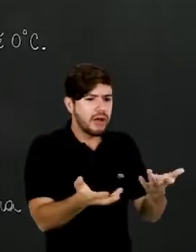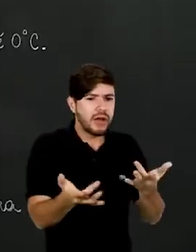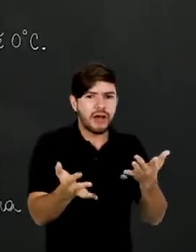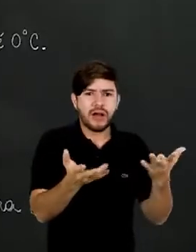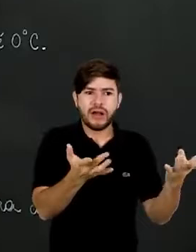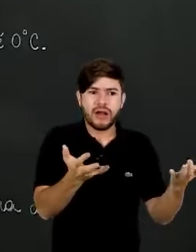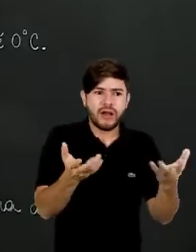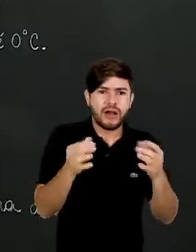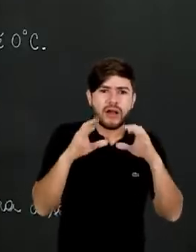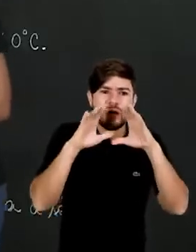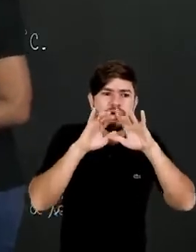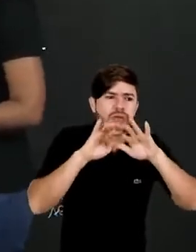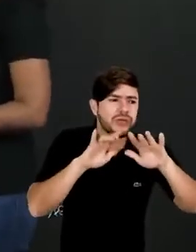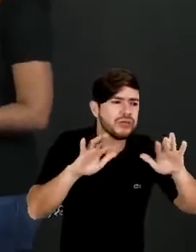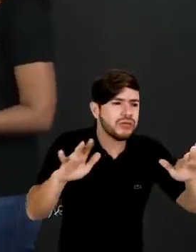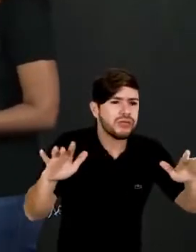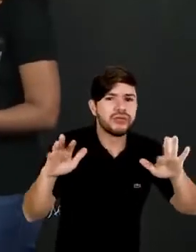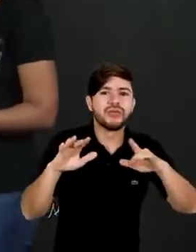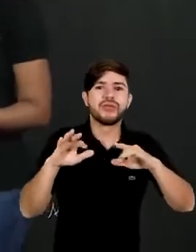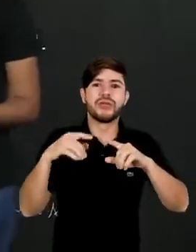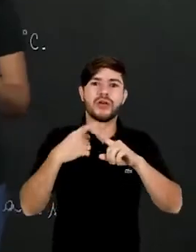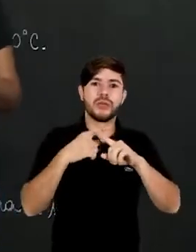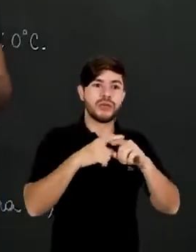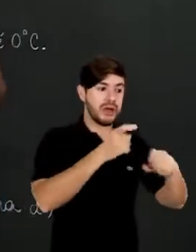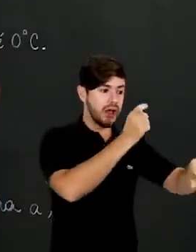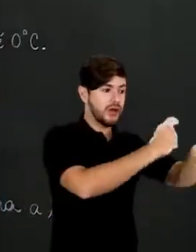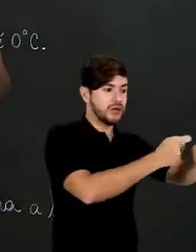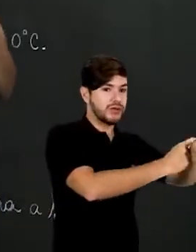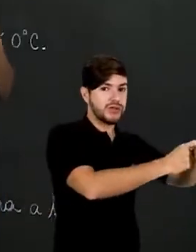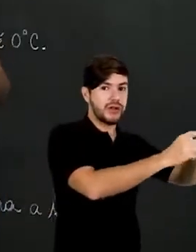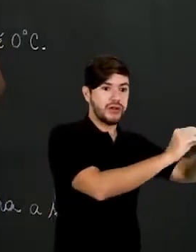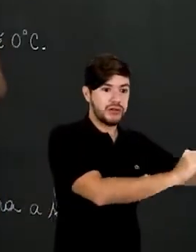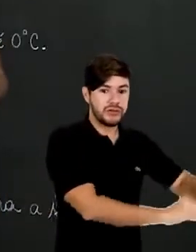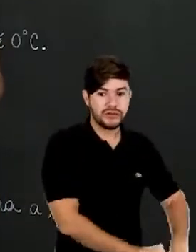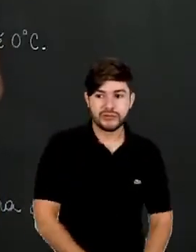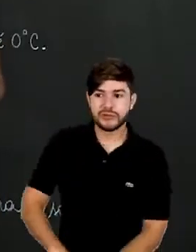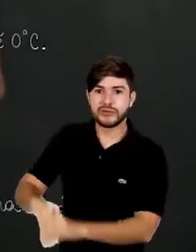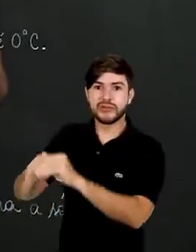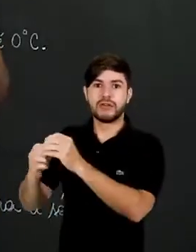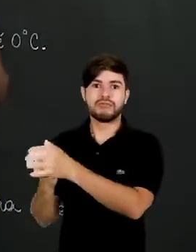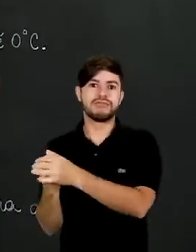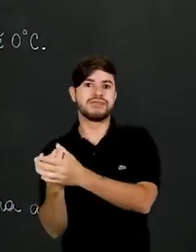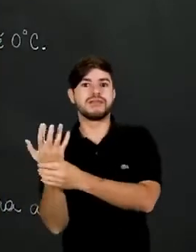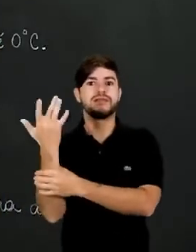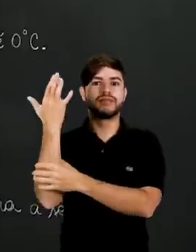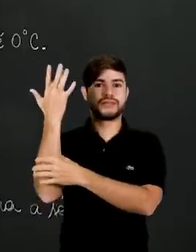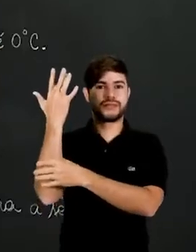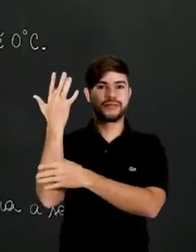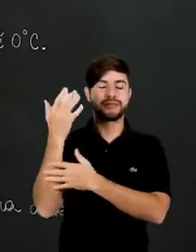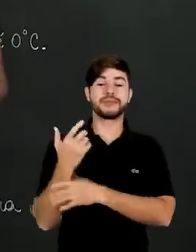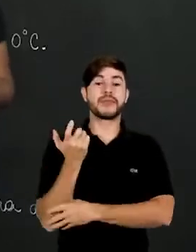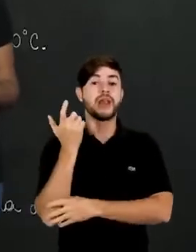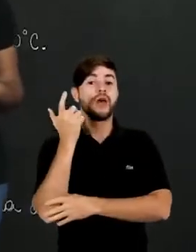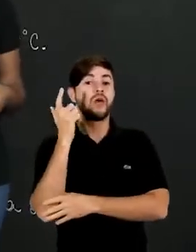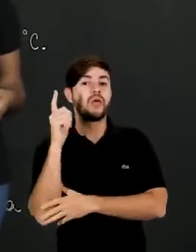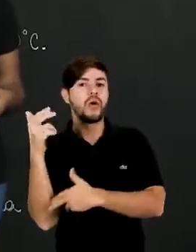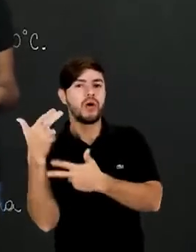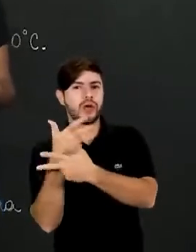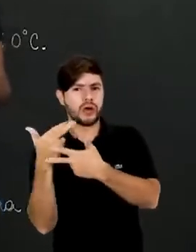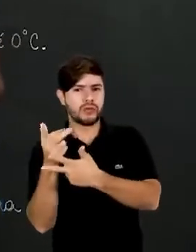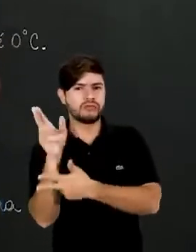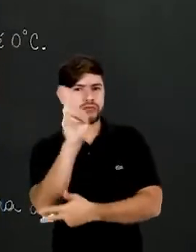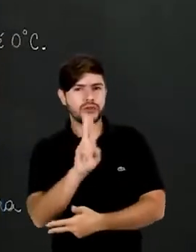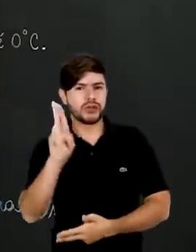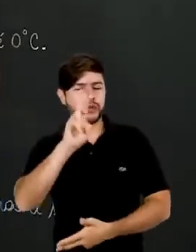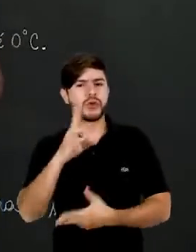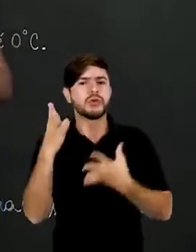está indo do sólido diretamente para o gasoso, está rolando uma sublimação. Um outro material que se usa